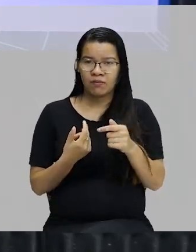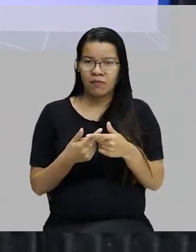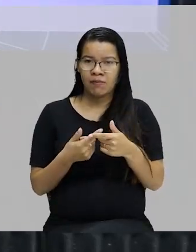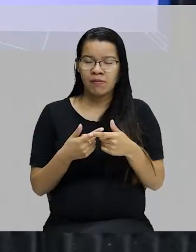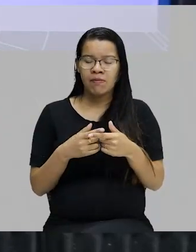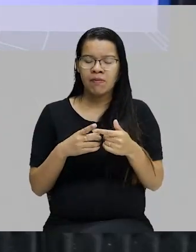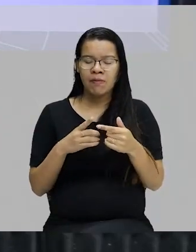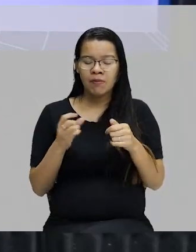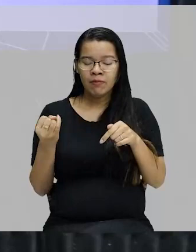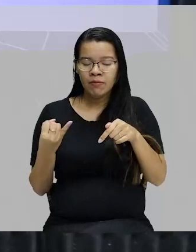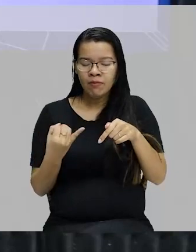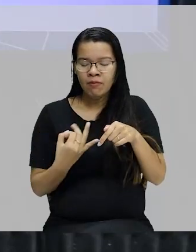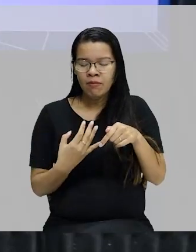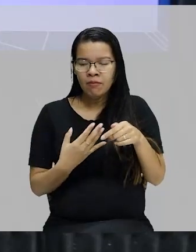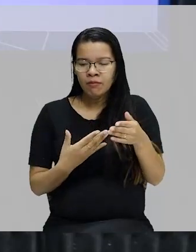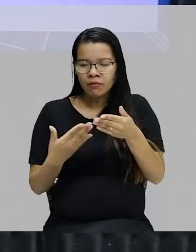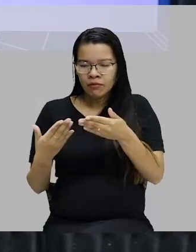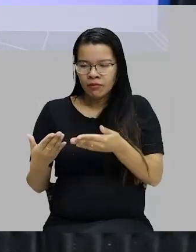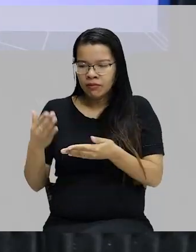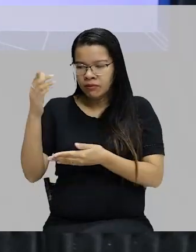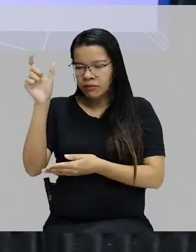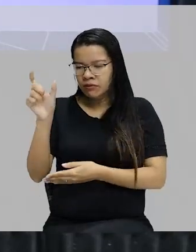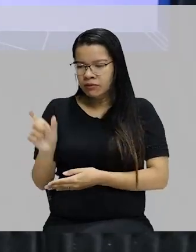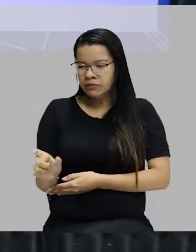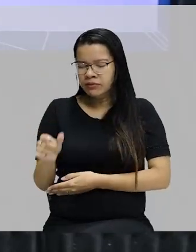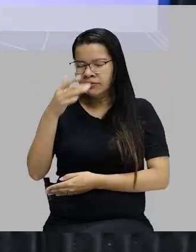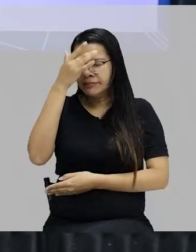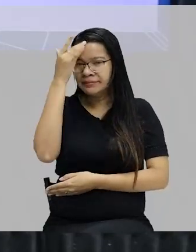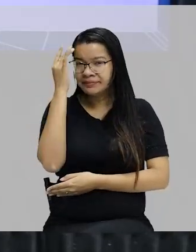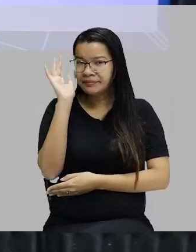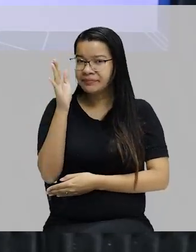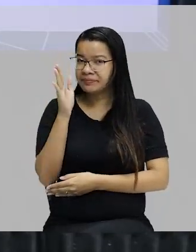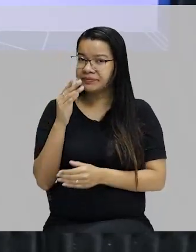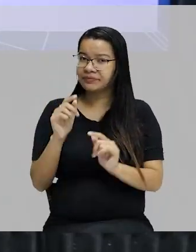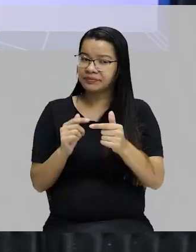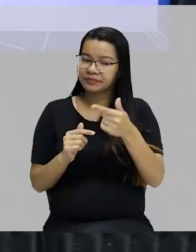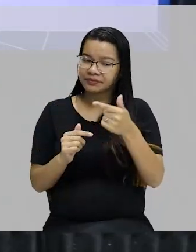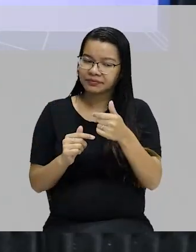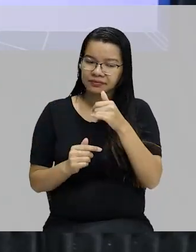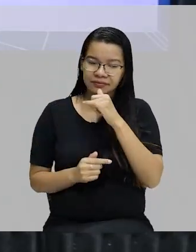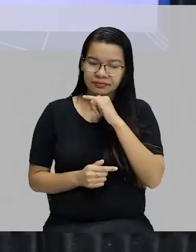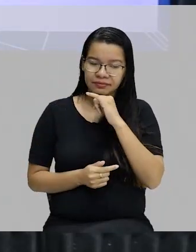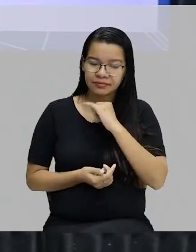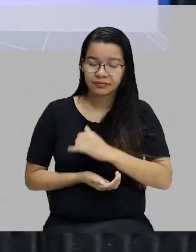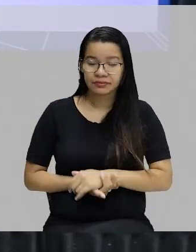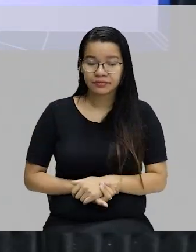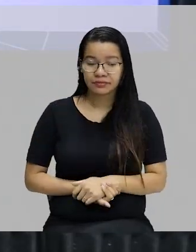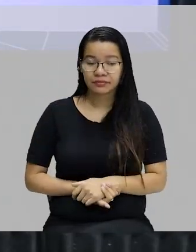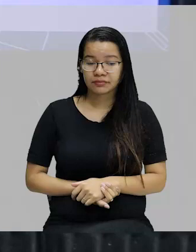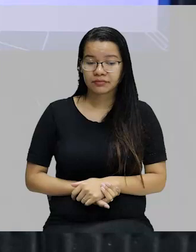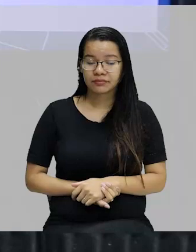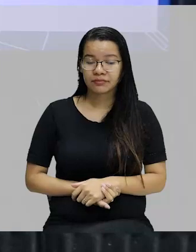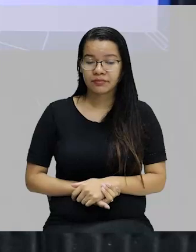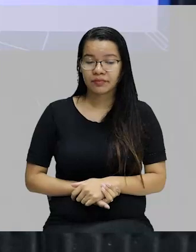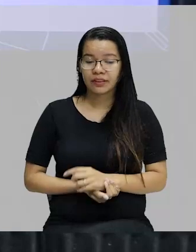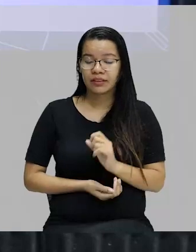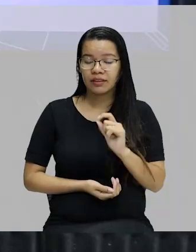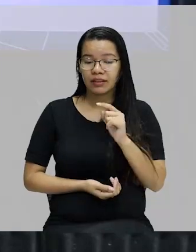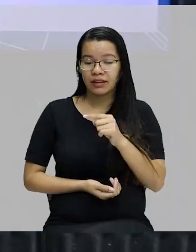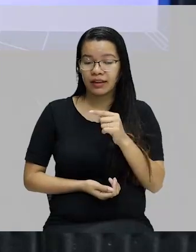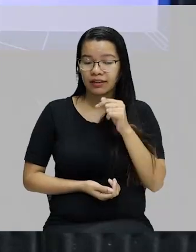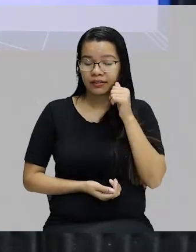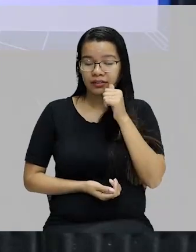tipo de homem que aquela pessoa é. No exemplo de baixo, she smiled at me friendly é um advérbio, porque ele